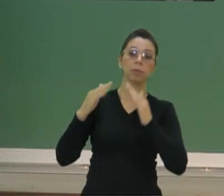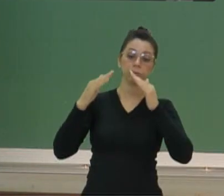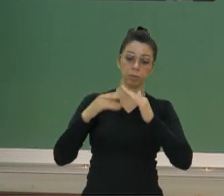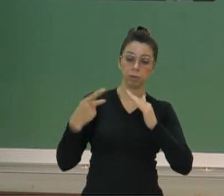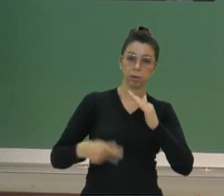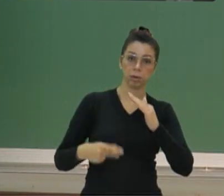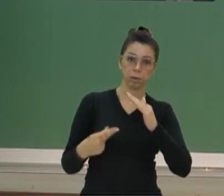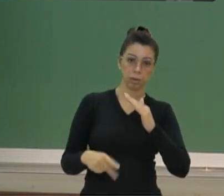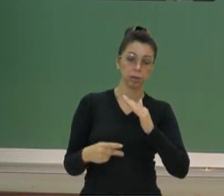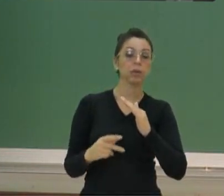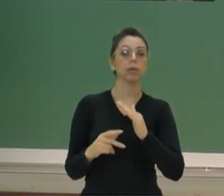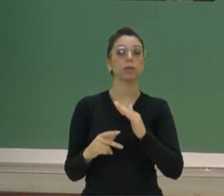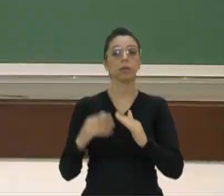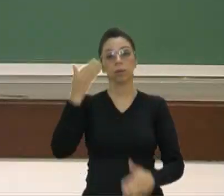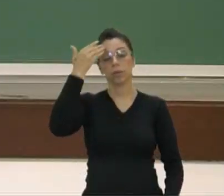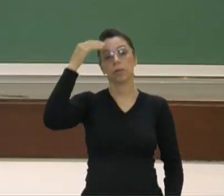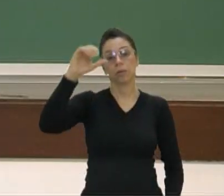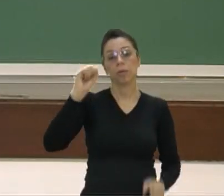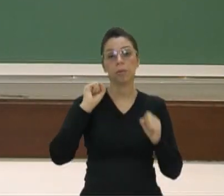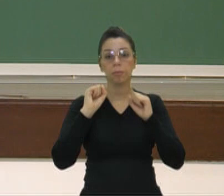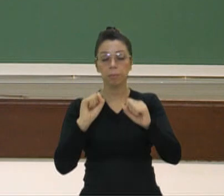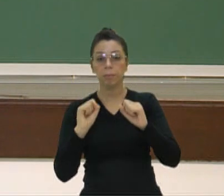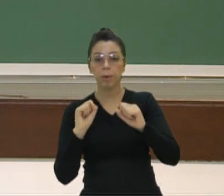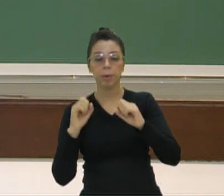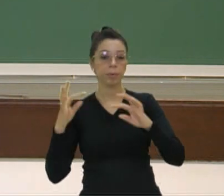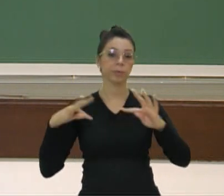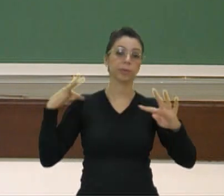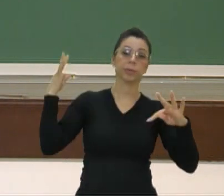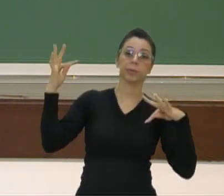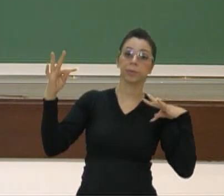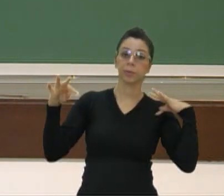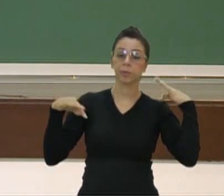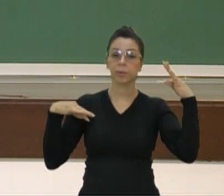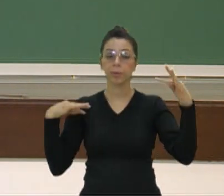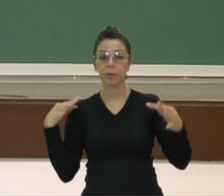e falaram sobre possibilidades ligadas a turismo, a